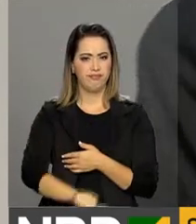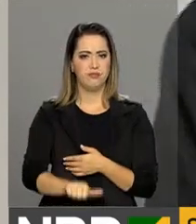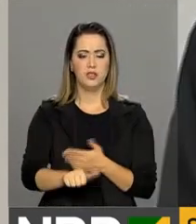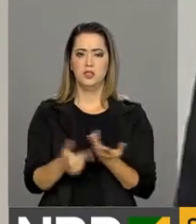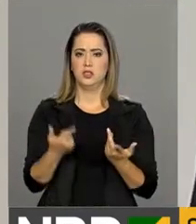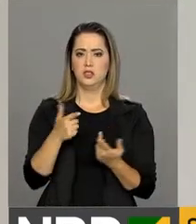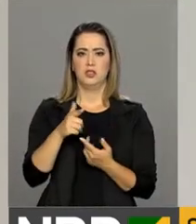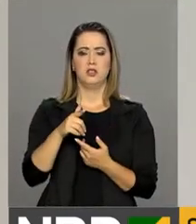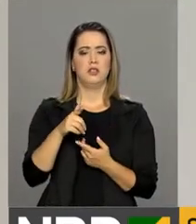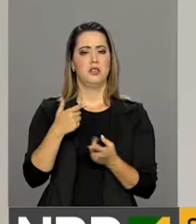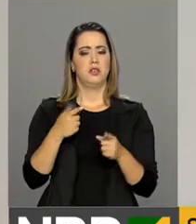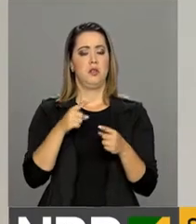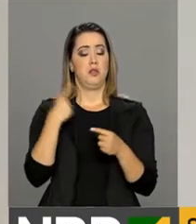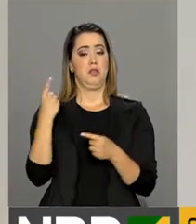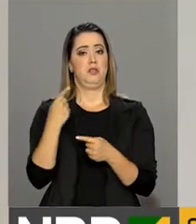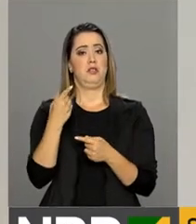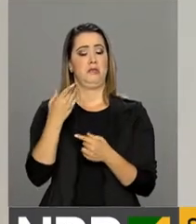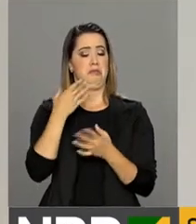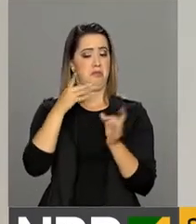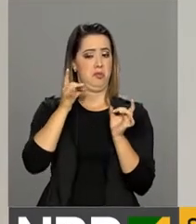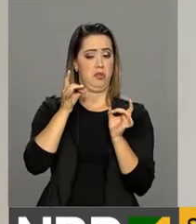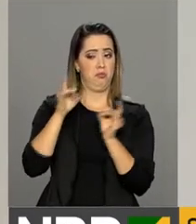a significar